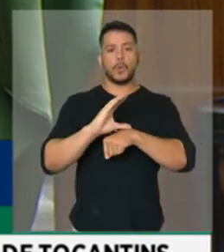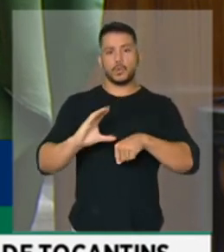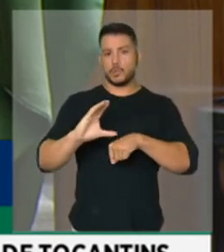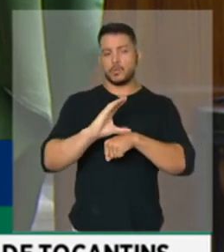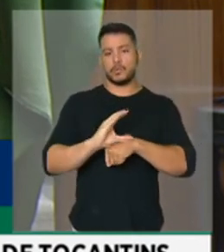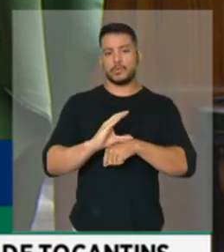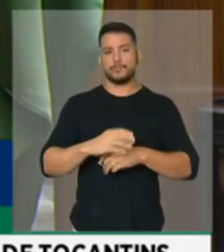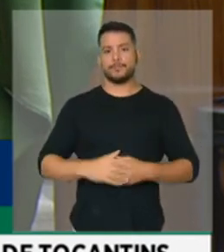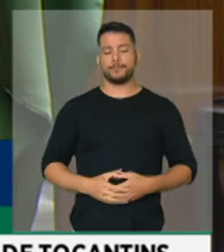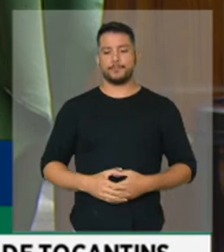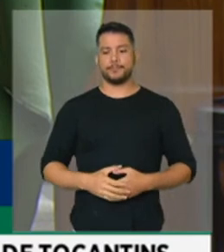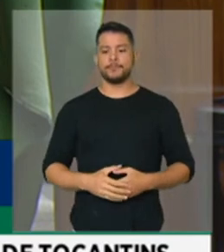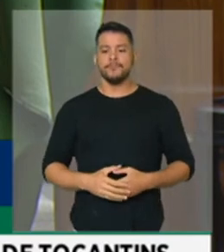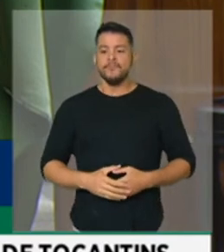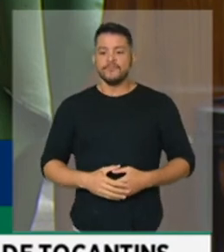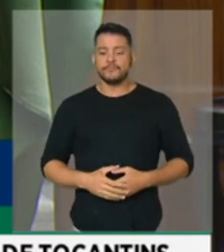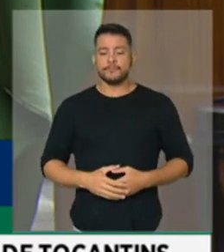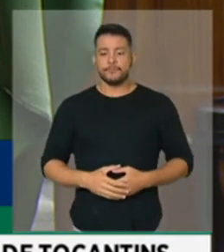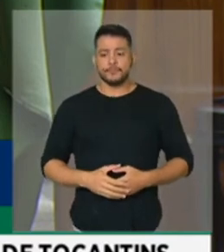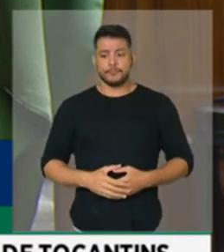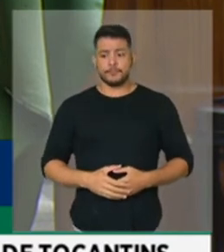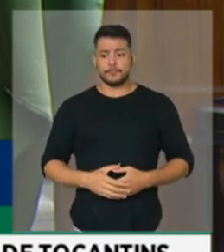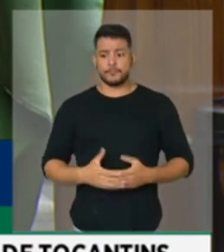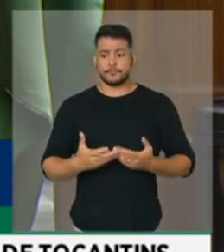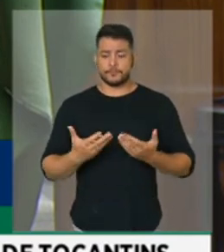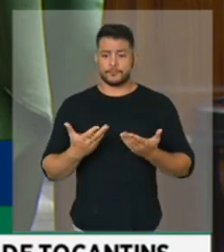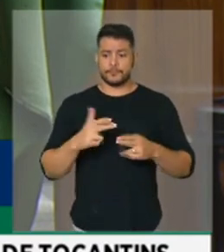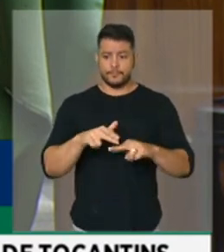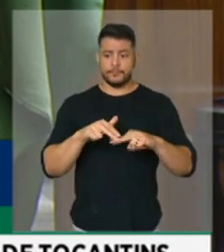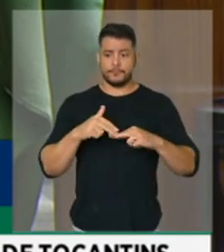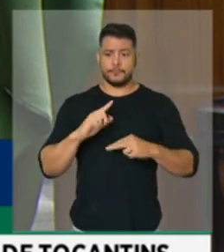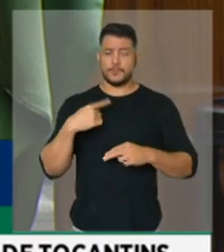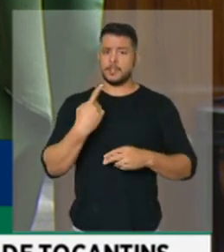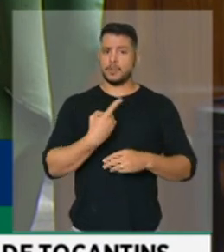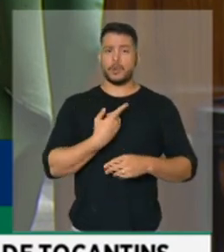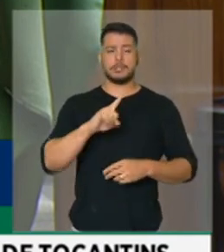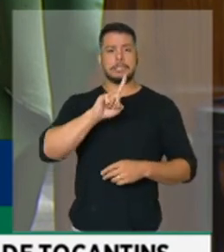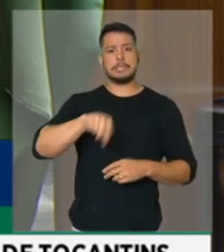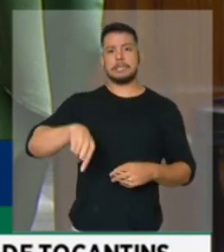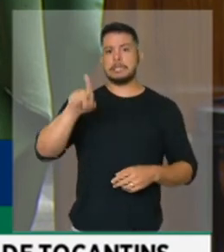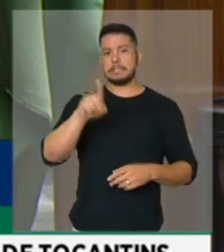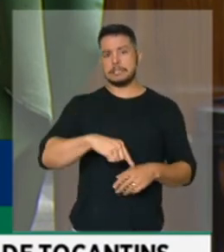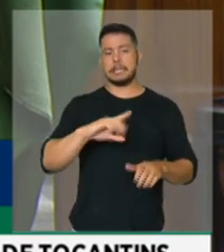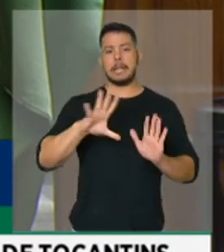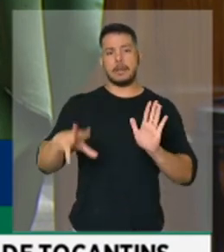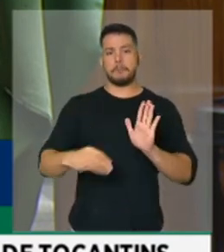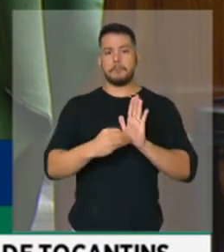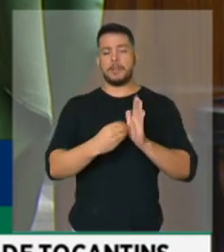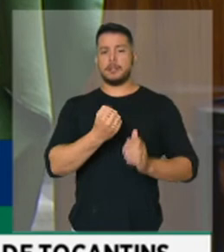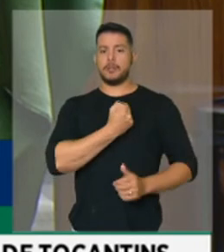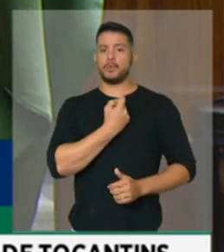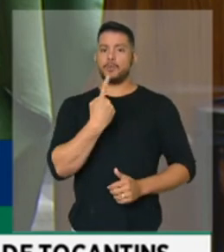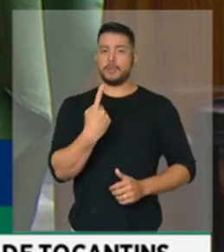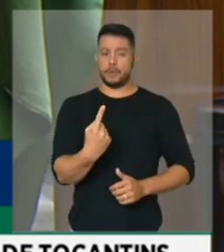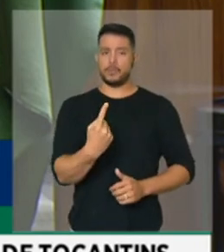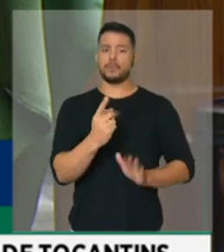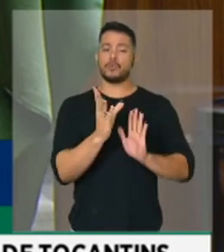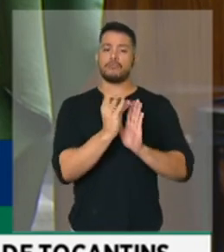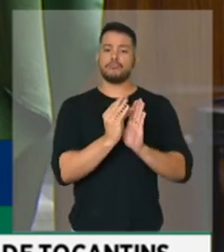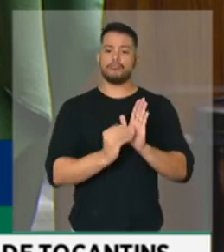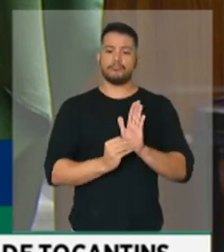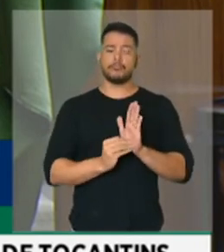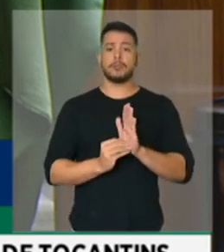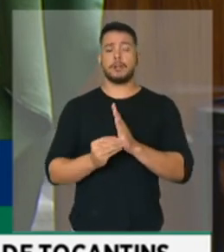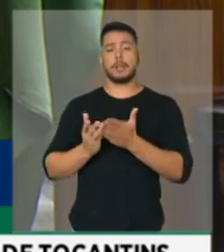inadequação orçamentária e financeira. Em face do exposto, votamos pela rejeição da emenda número 1, no mérito, e pela